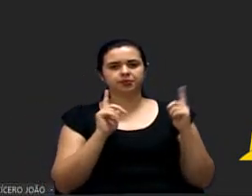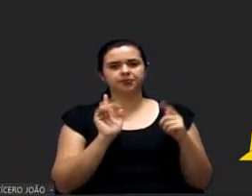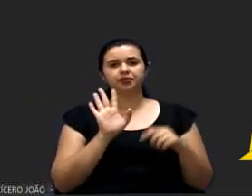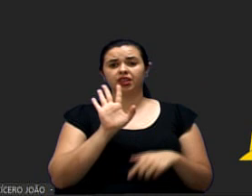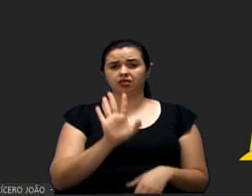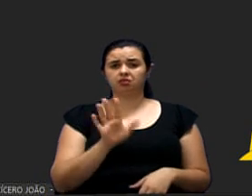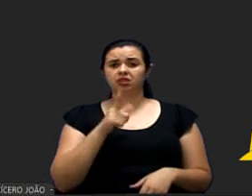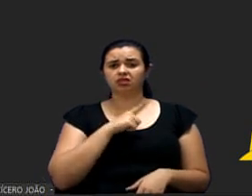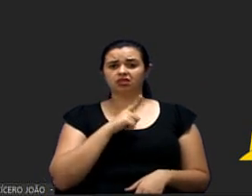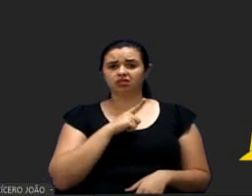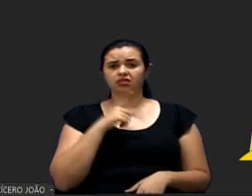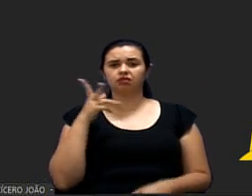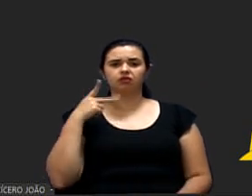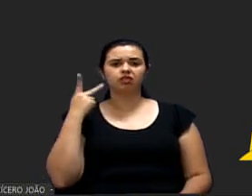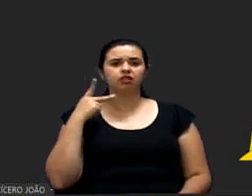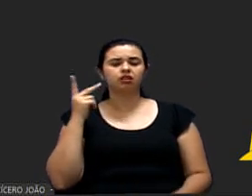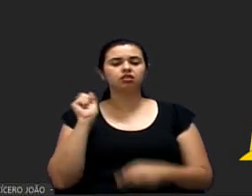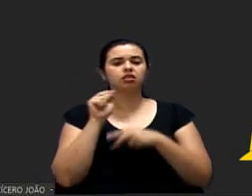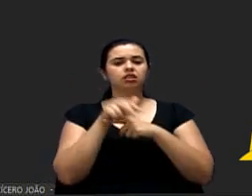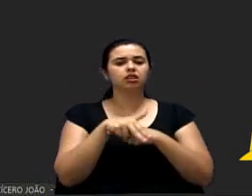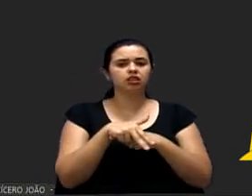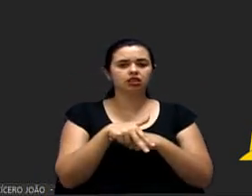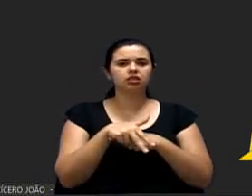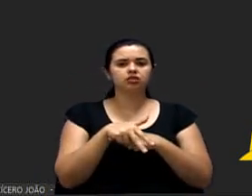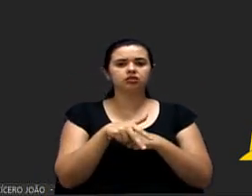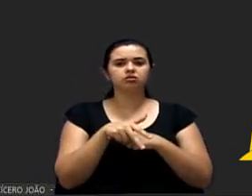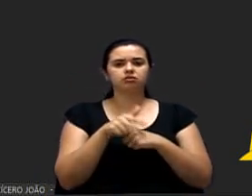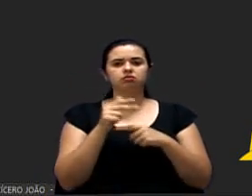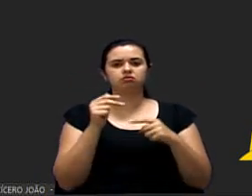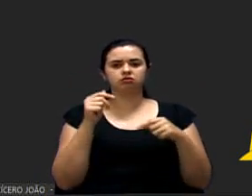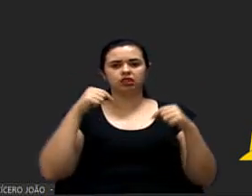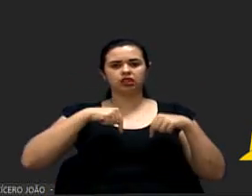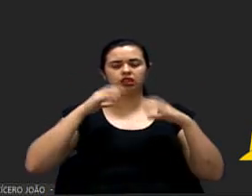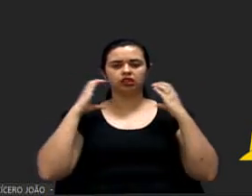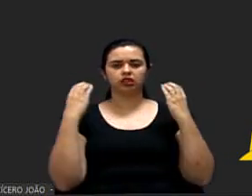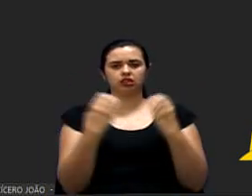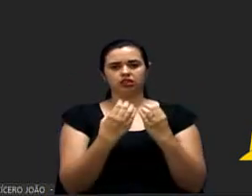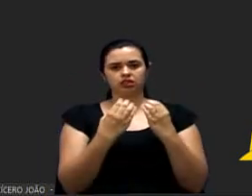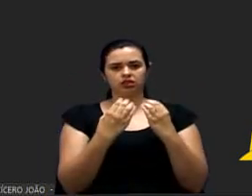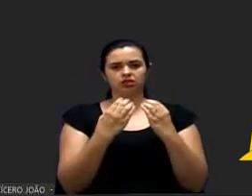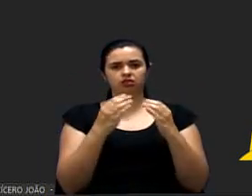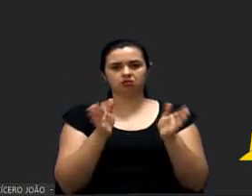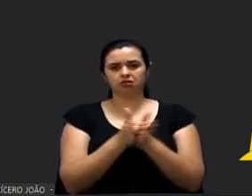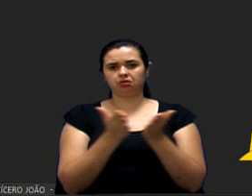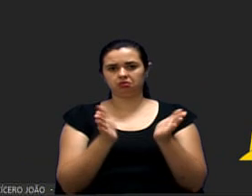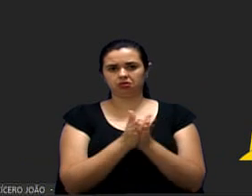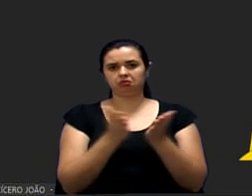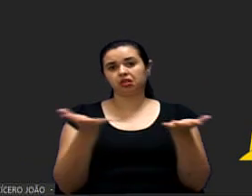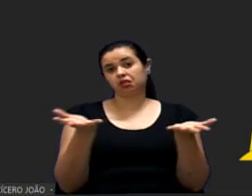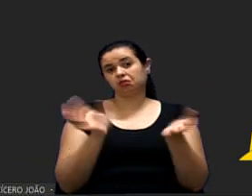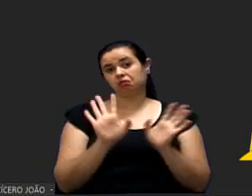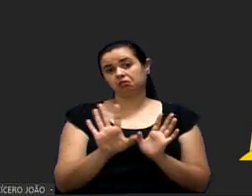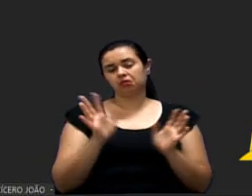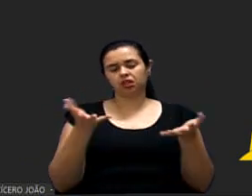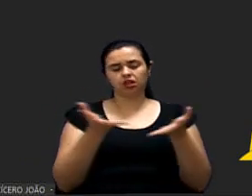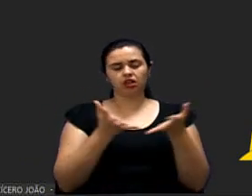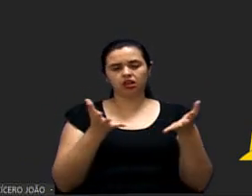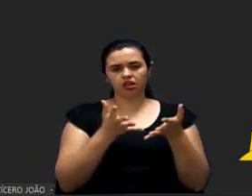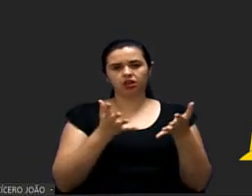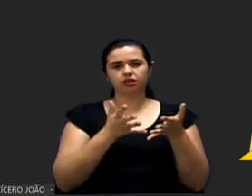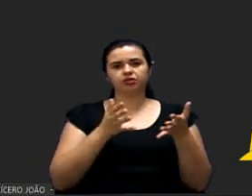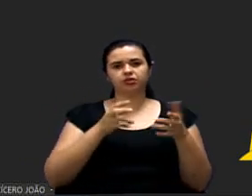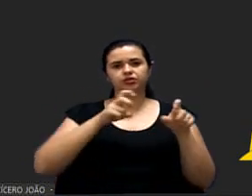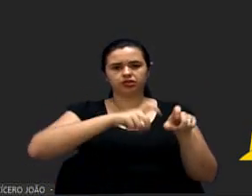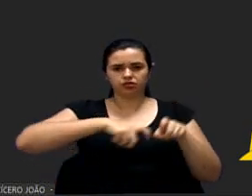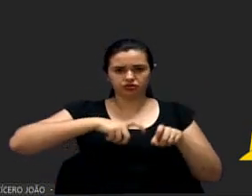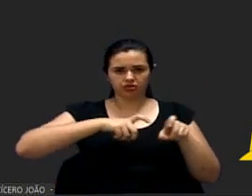que entrou na Câmara pobre e hoje tem casa na praia e tem chácara. Mas a população não sabe disso. Mas eu